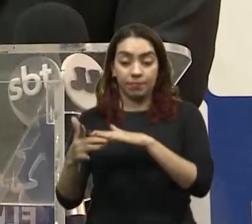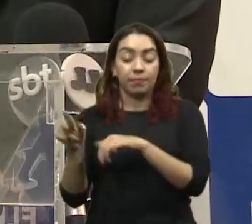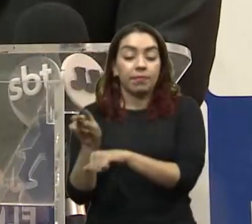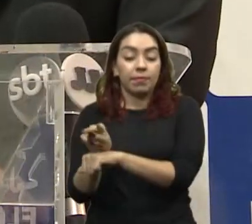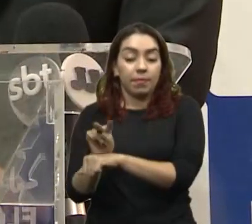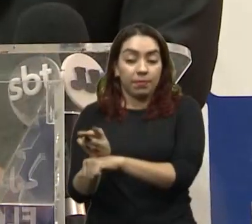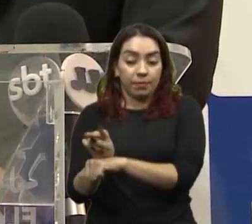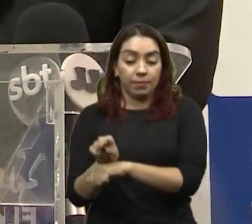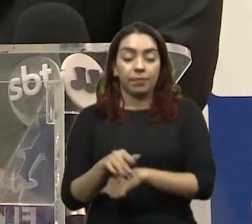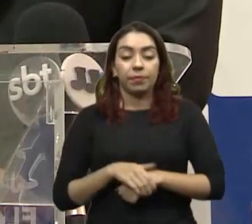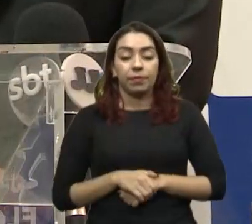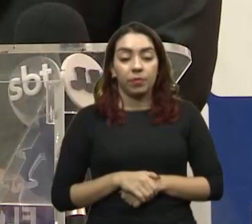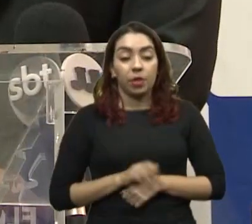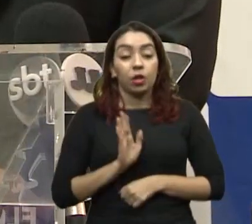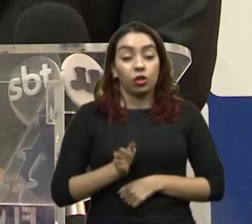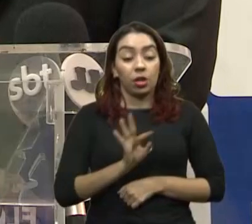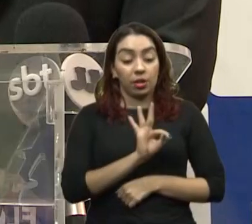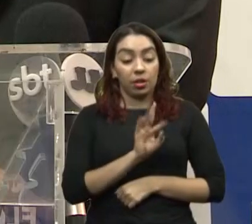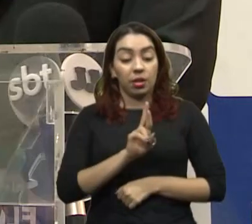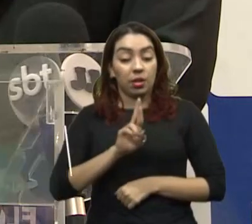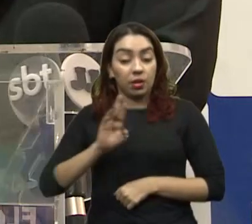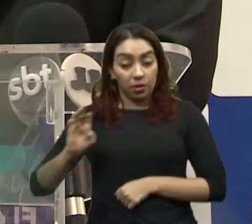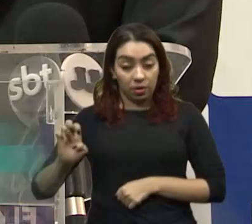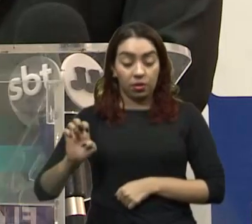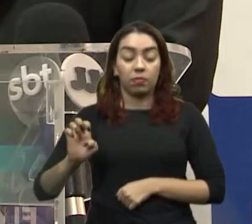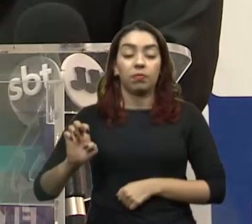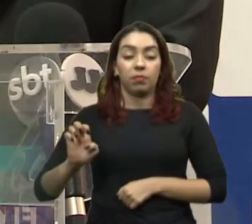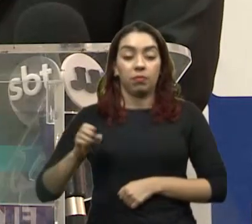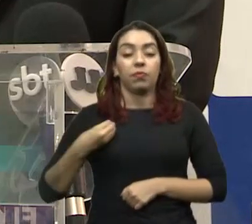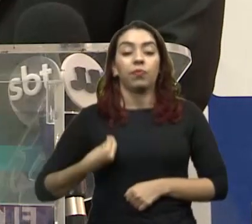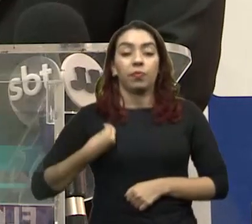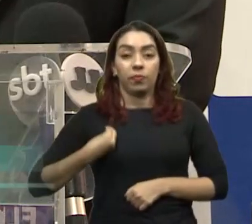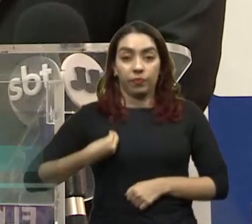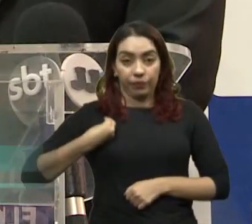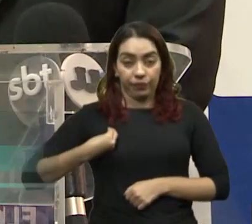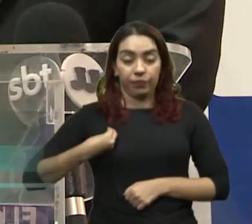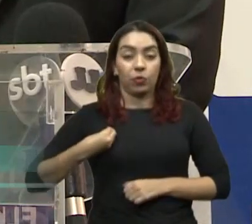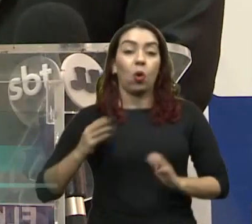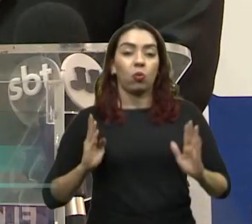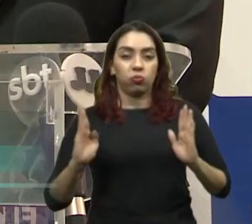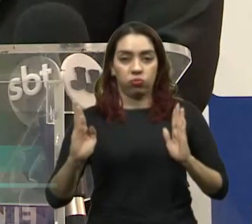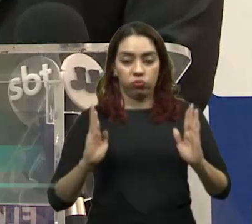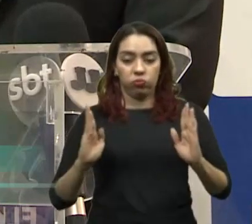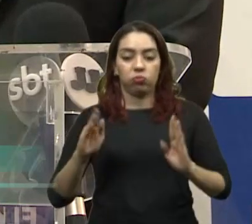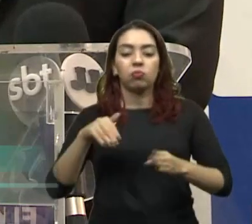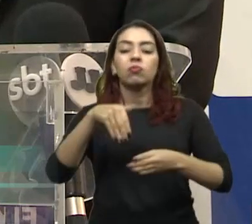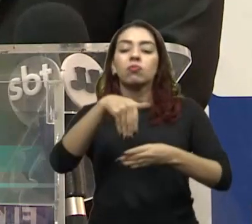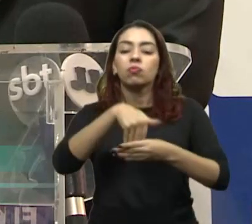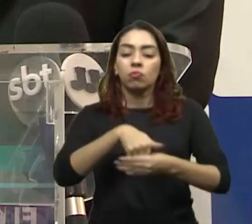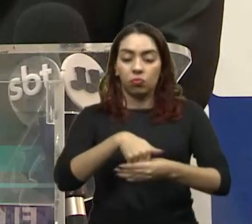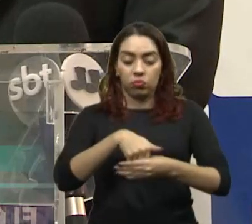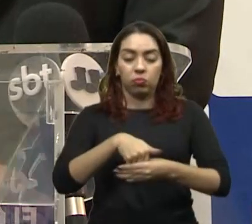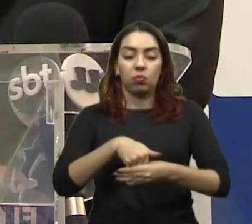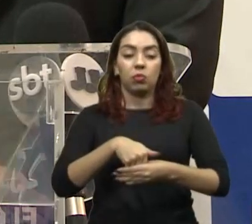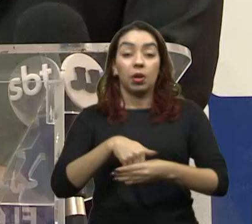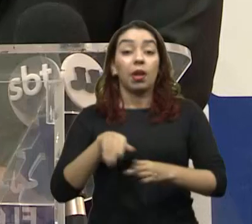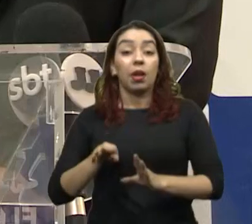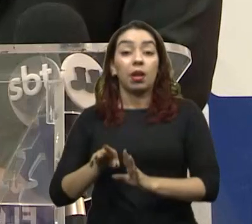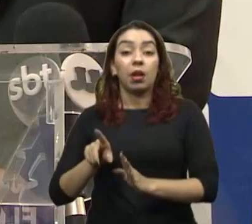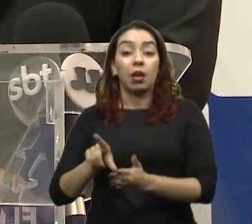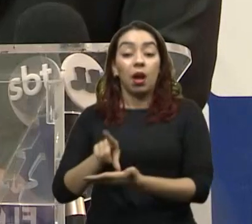tem atuado de forma preventiva nas eleições, nas vésperas das eleições, nas campanhas